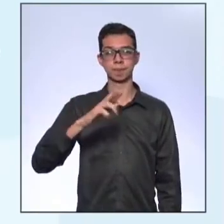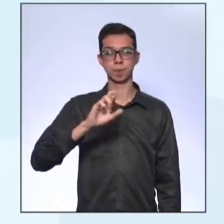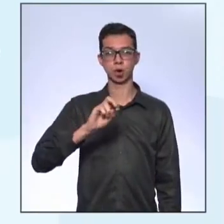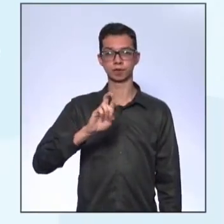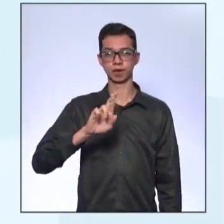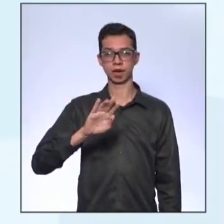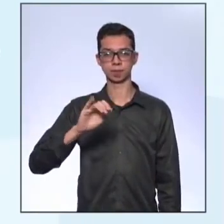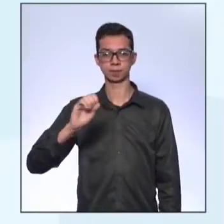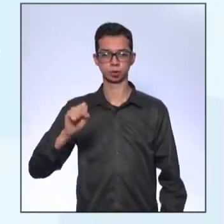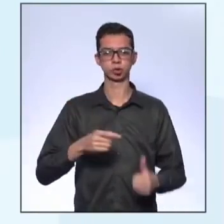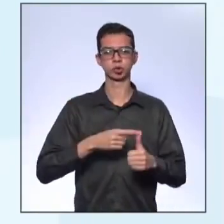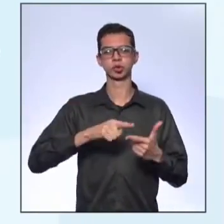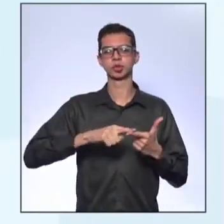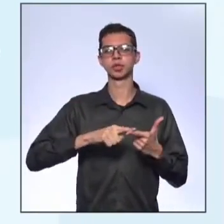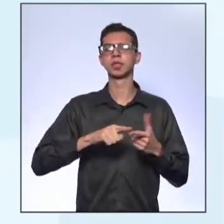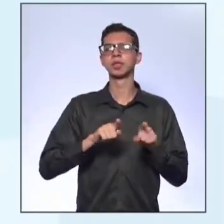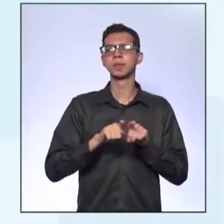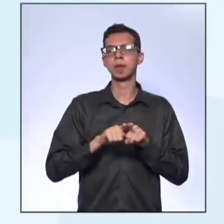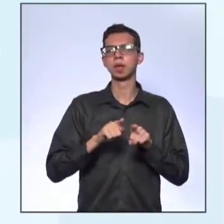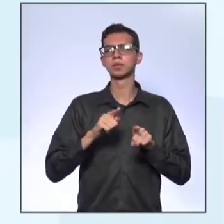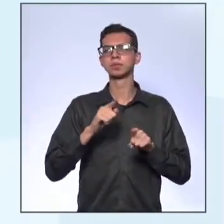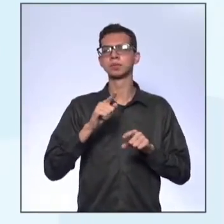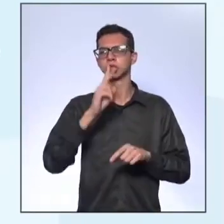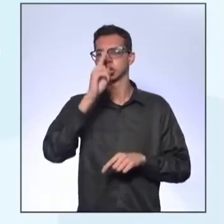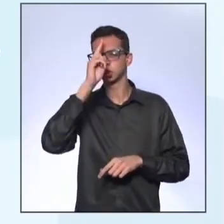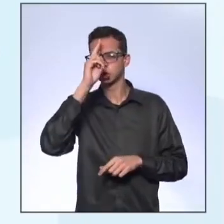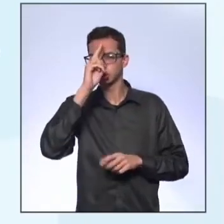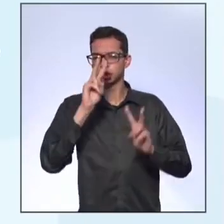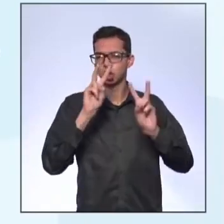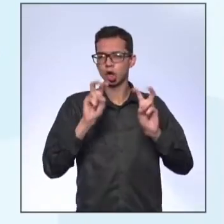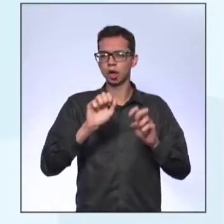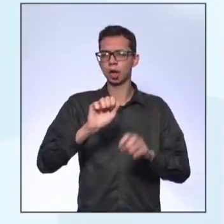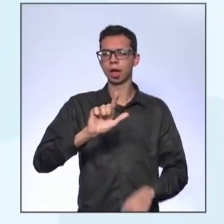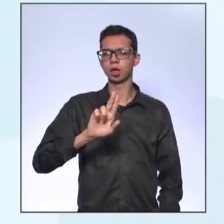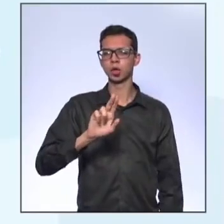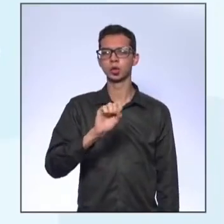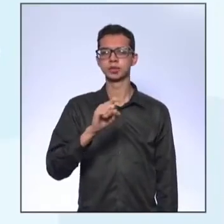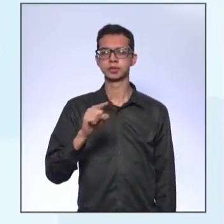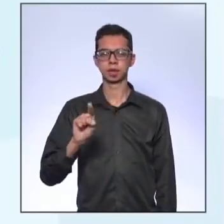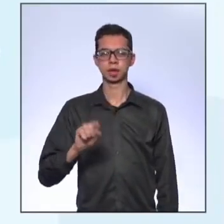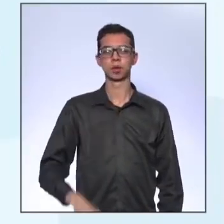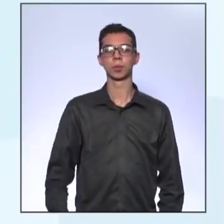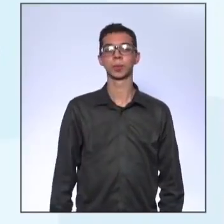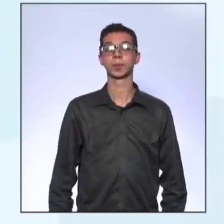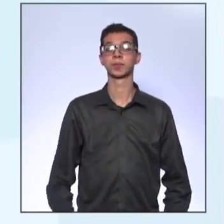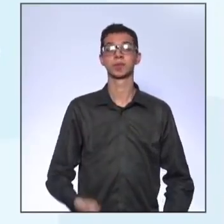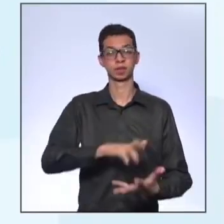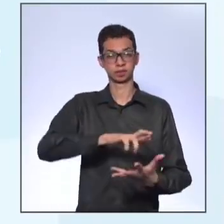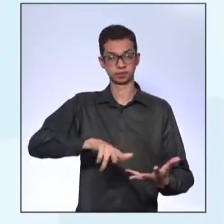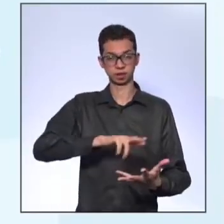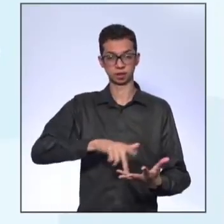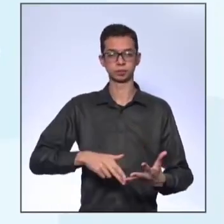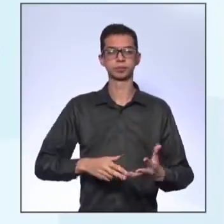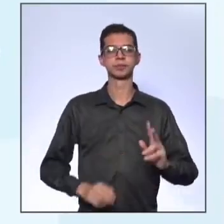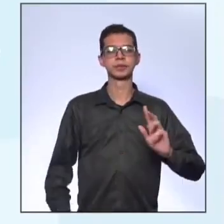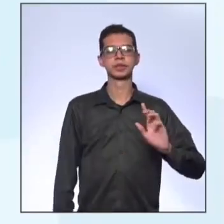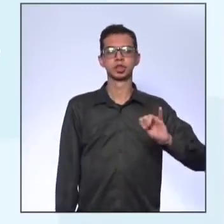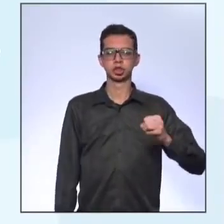outras. A J, um gênero textual em que invariavelmente deve se apresentar uma proposta